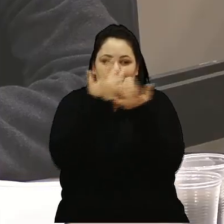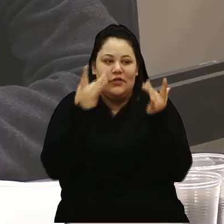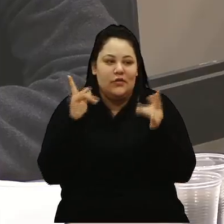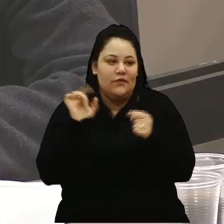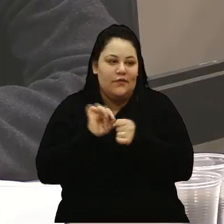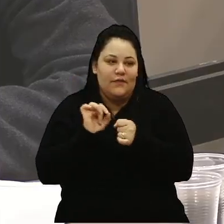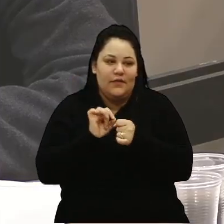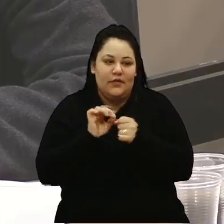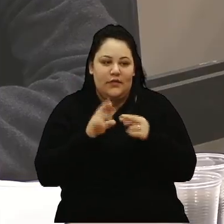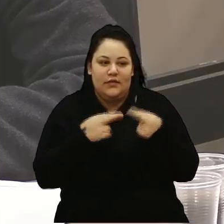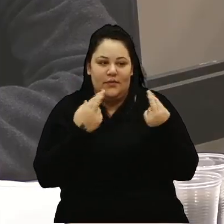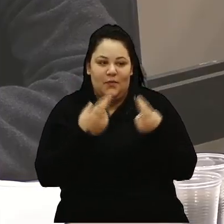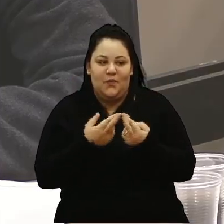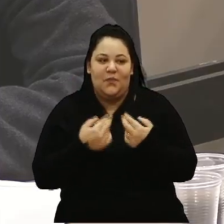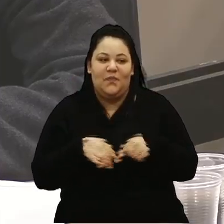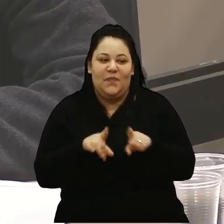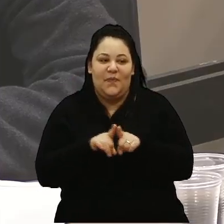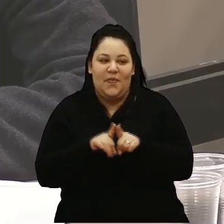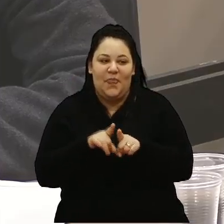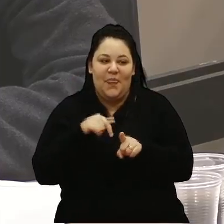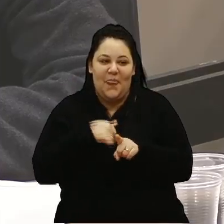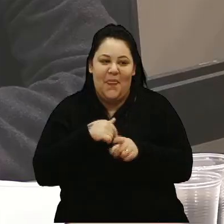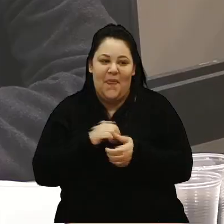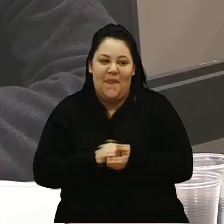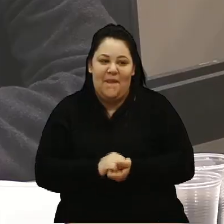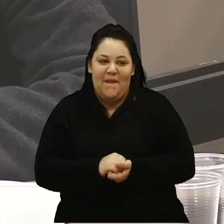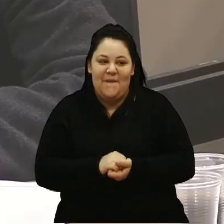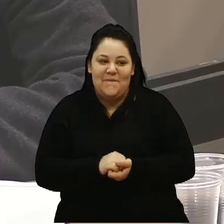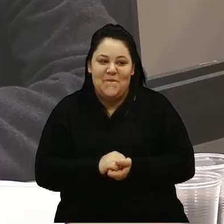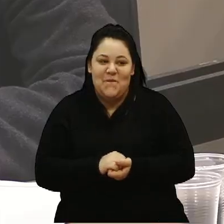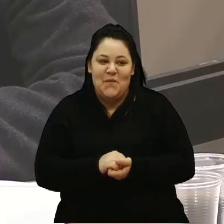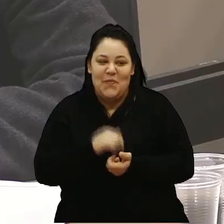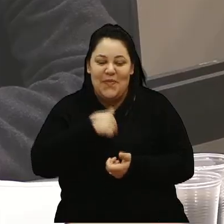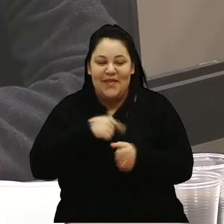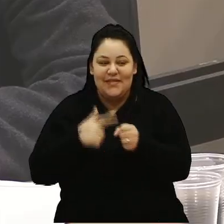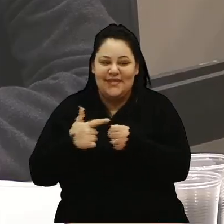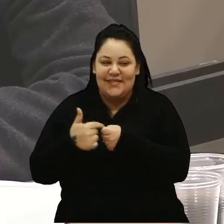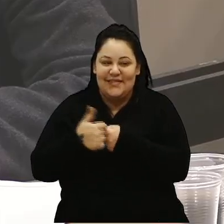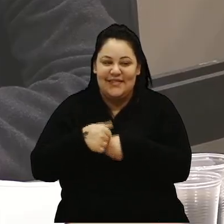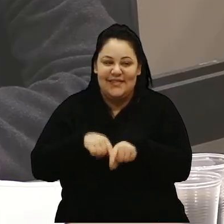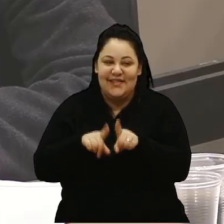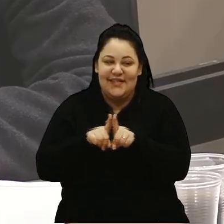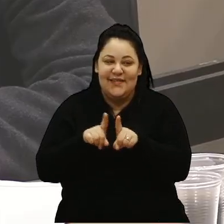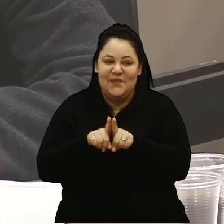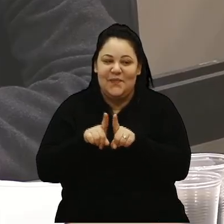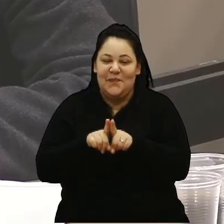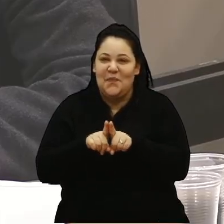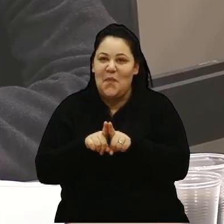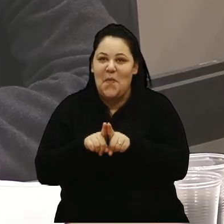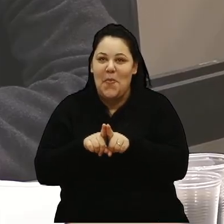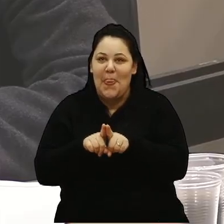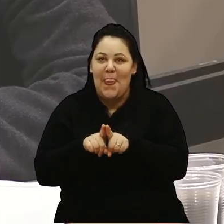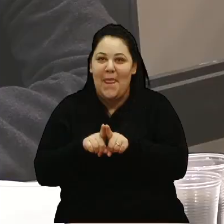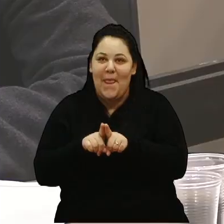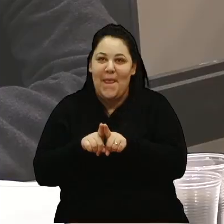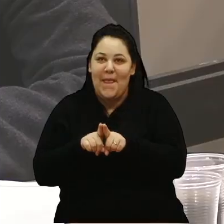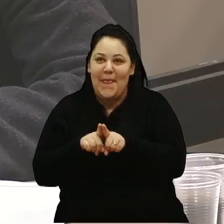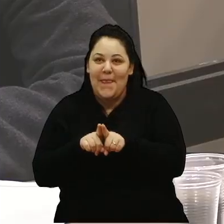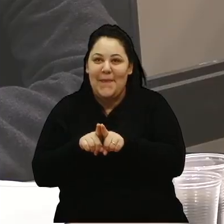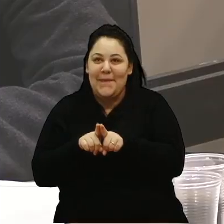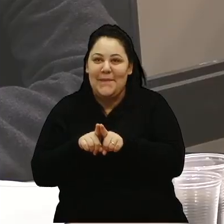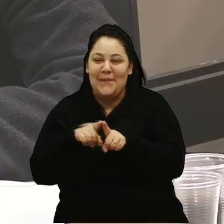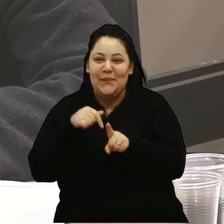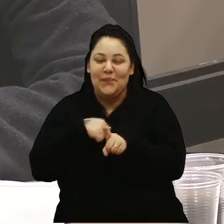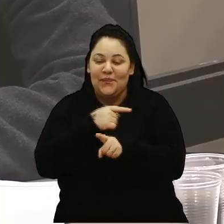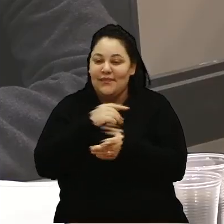apresentar uma proposta, uma solução, alguma coisa, e é um problema que atinge a cidade inteira, então tem alguma coisa errada. Eu espero que o Boniatti